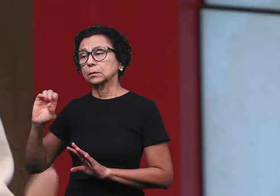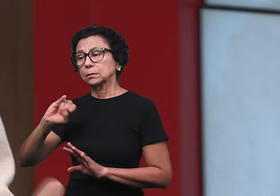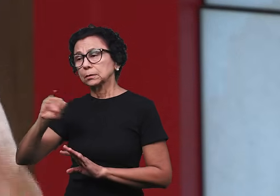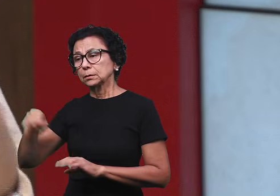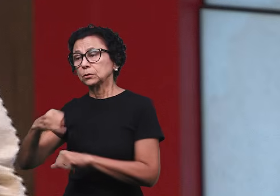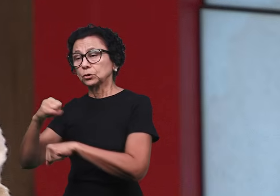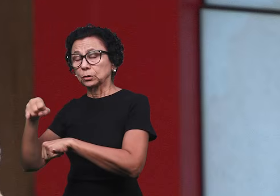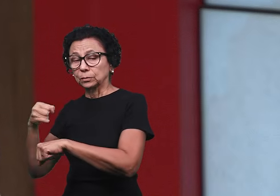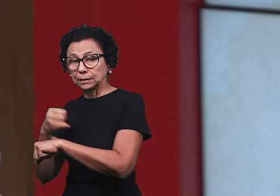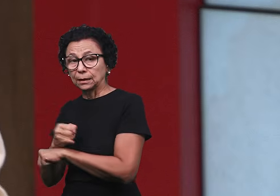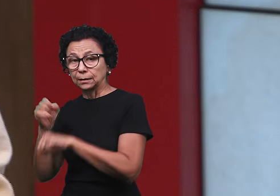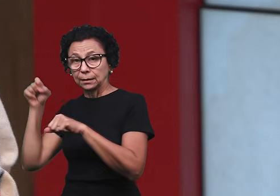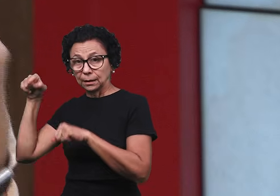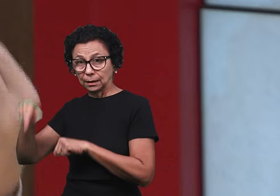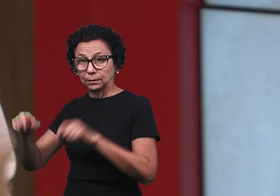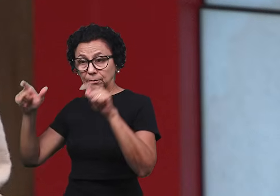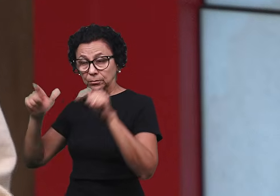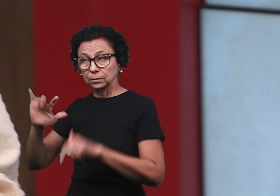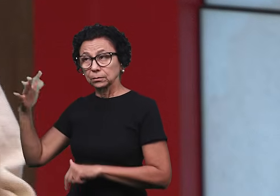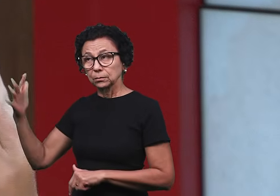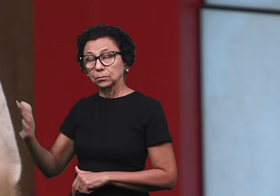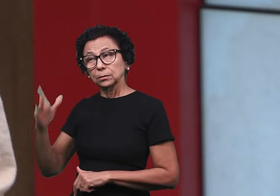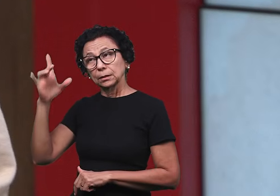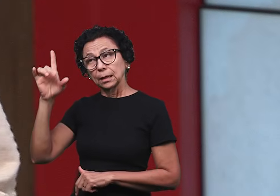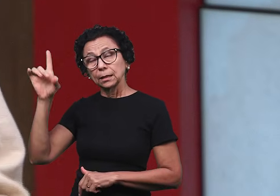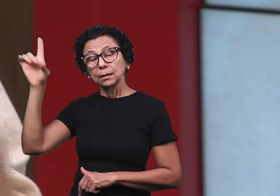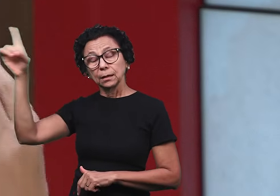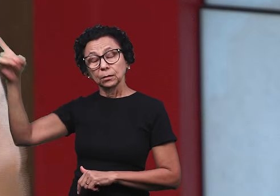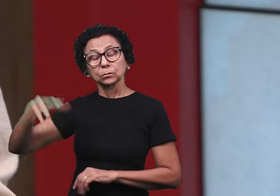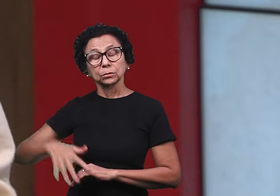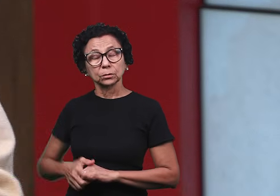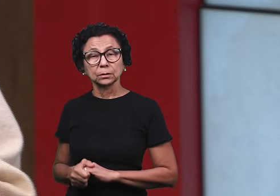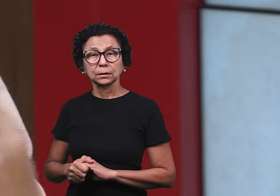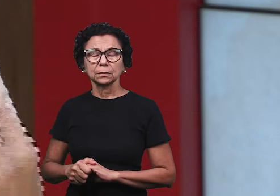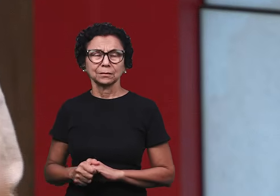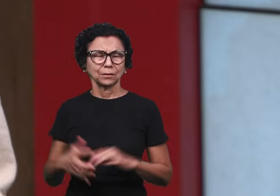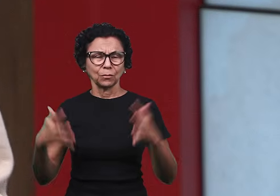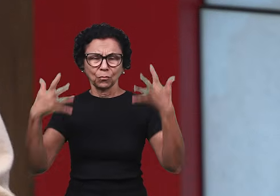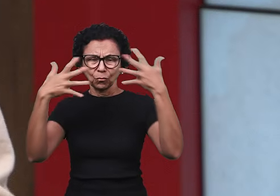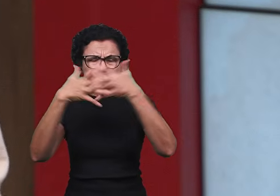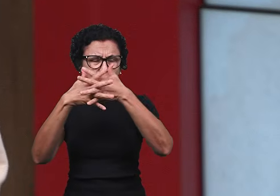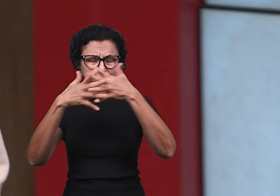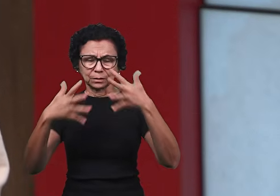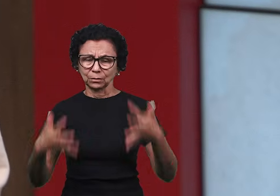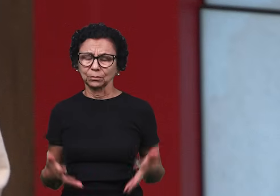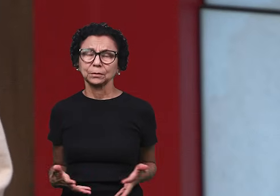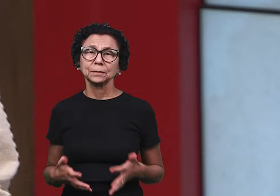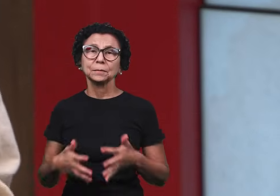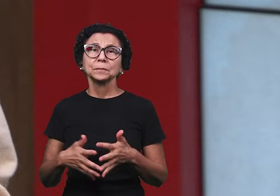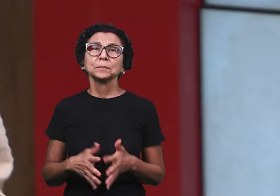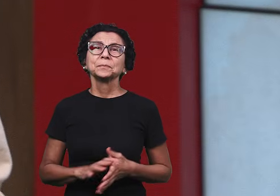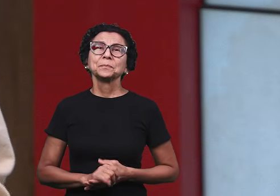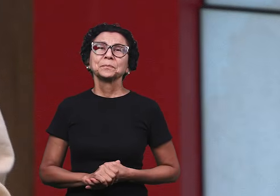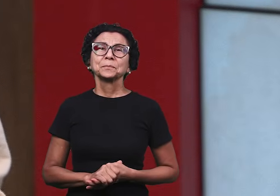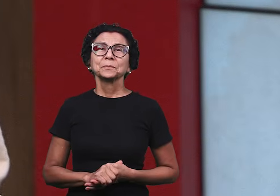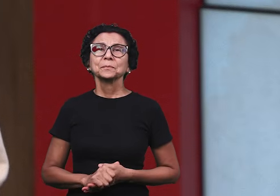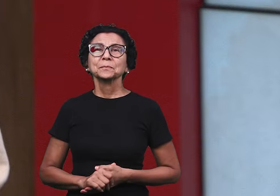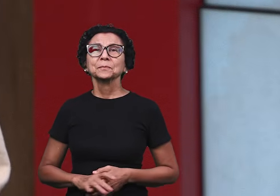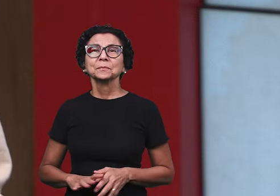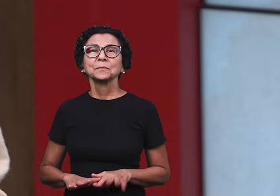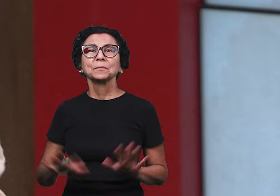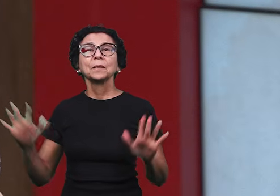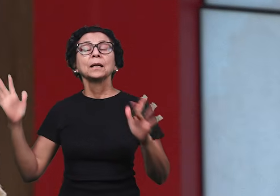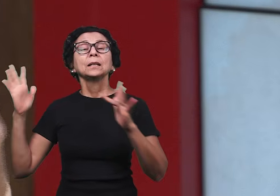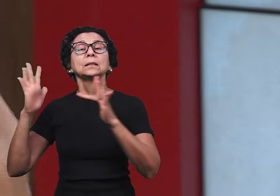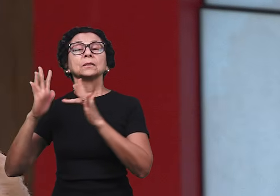construído o templo por Salomão. Então havia essa divergência e essa confusão ali entre judeus e samaritanos. Mas o Senhor